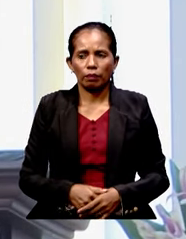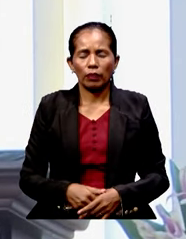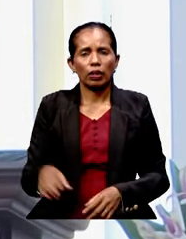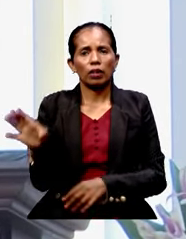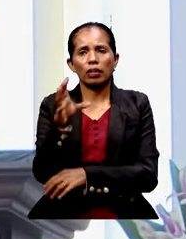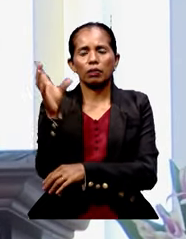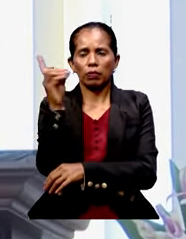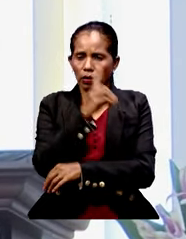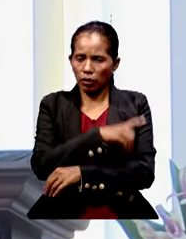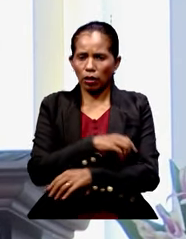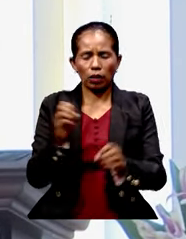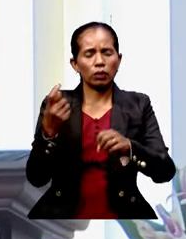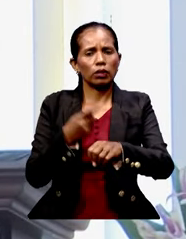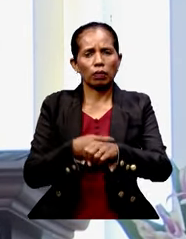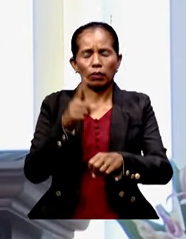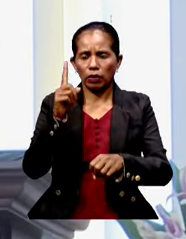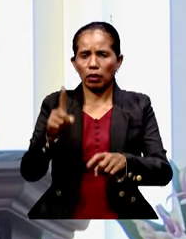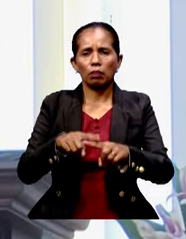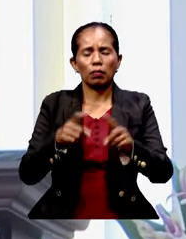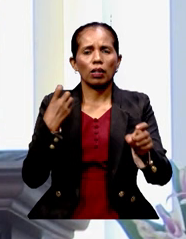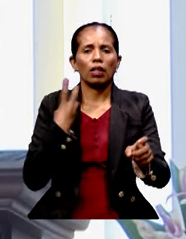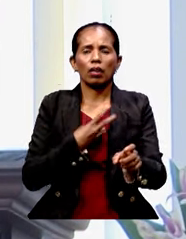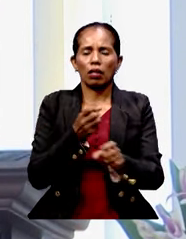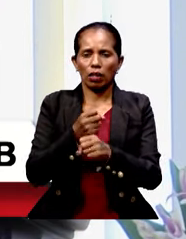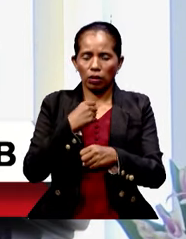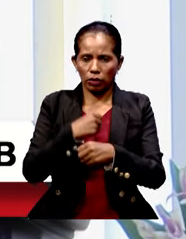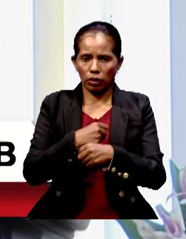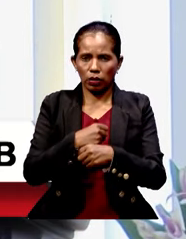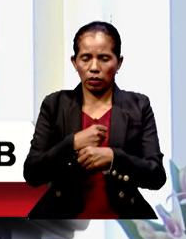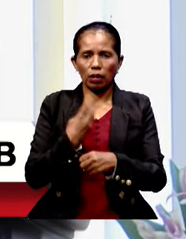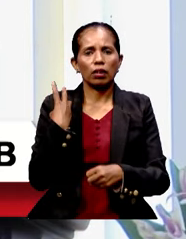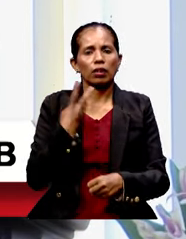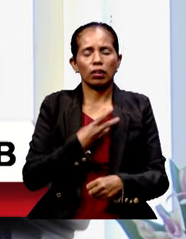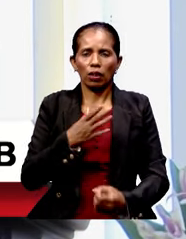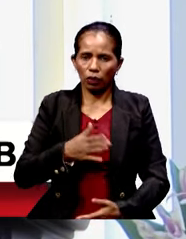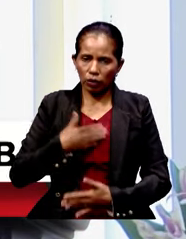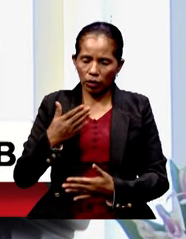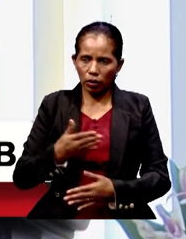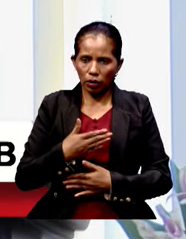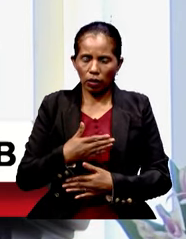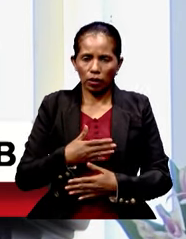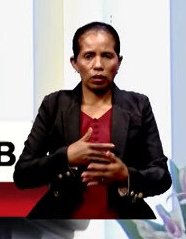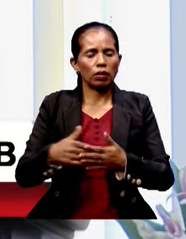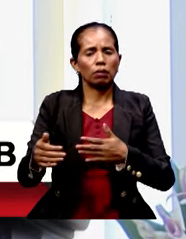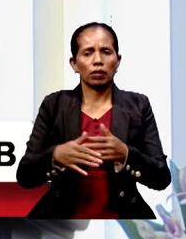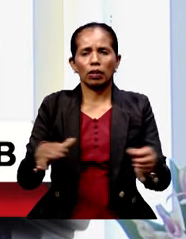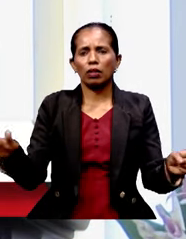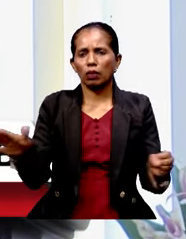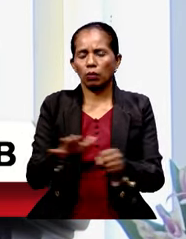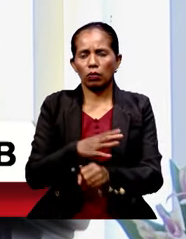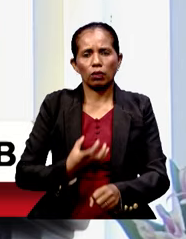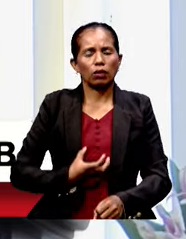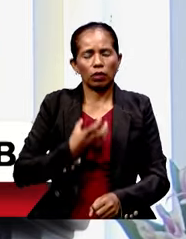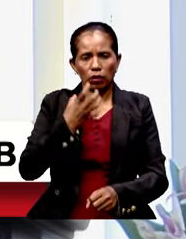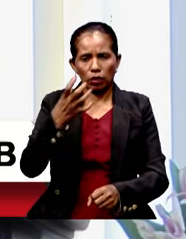ida, nebe mai haluita contente, labarak na kono emoção,